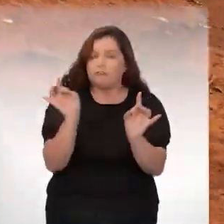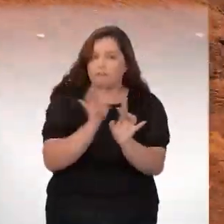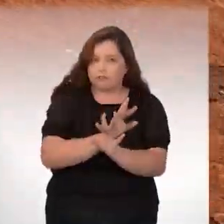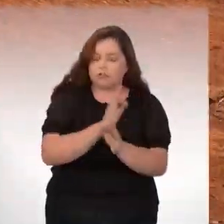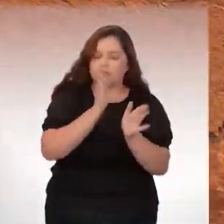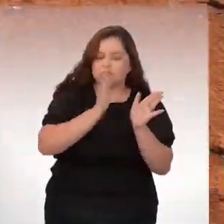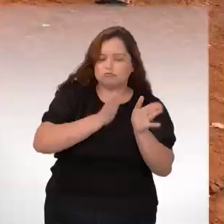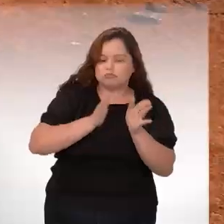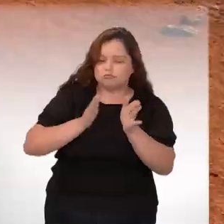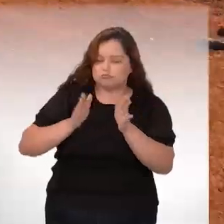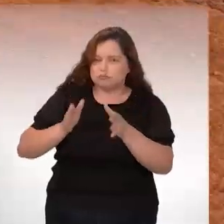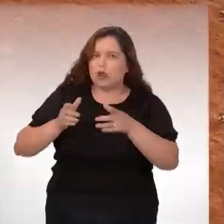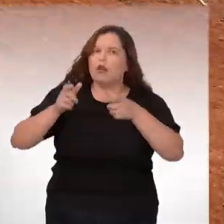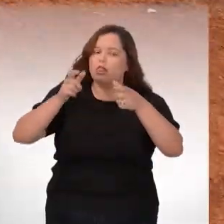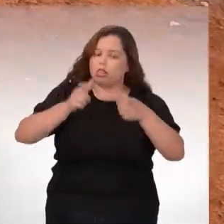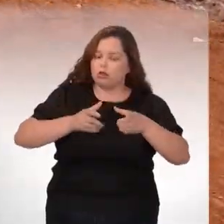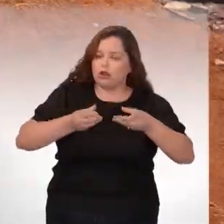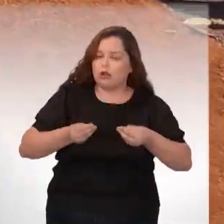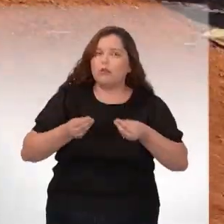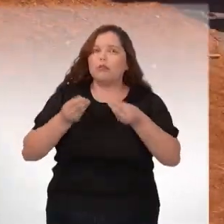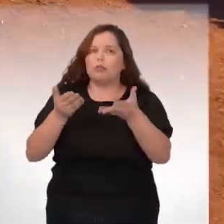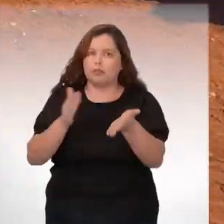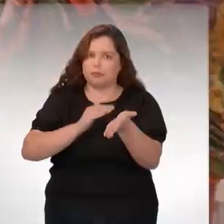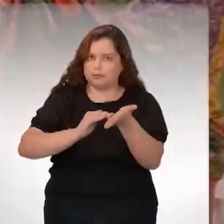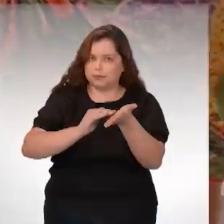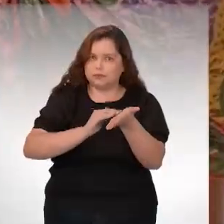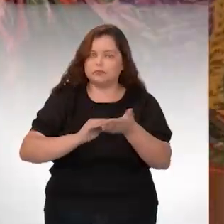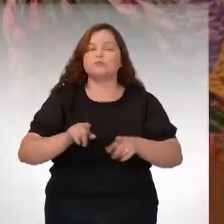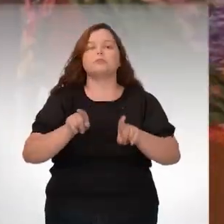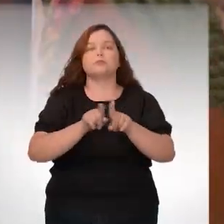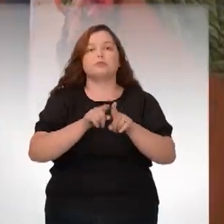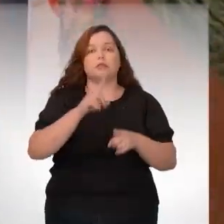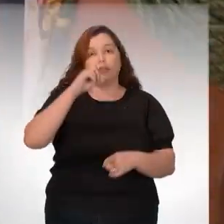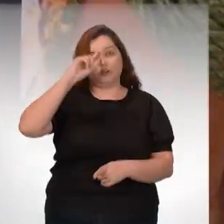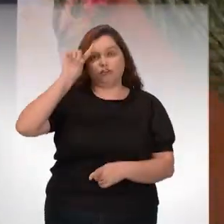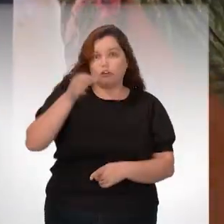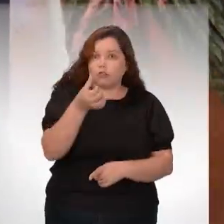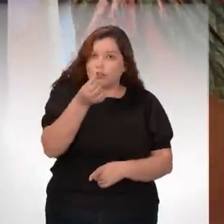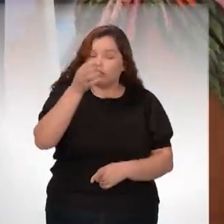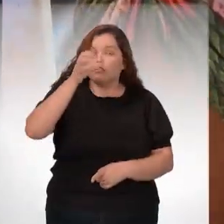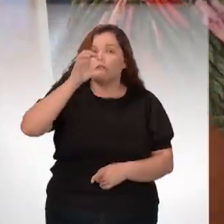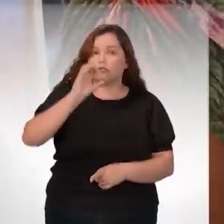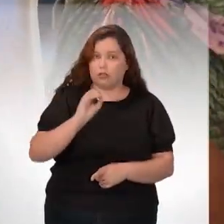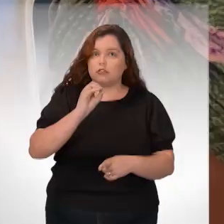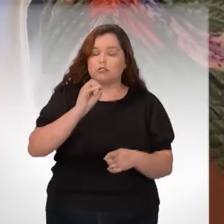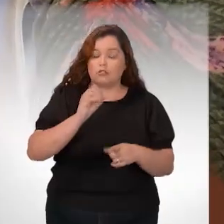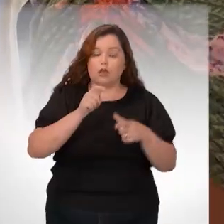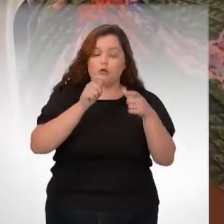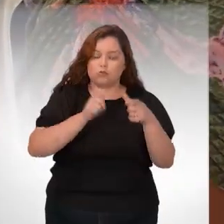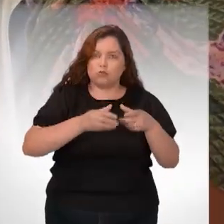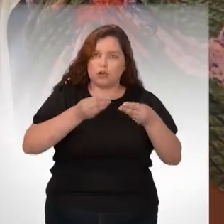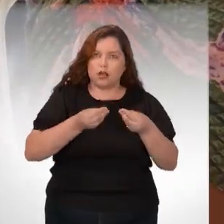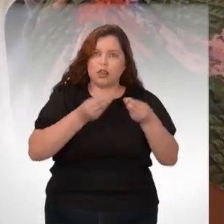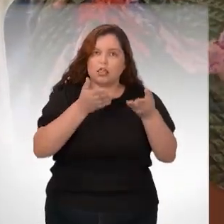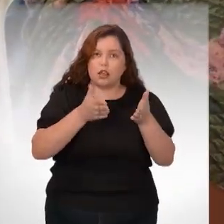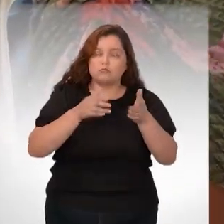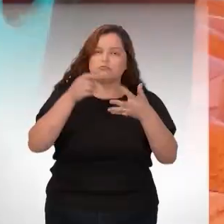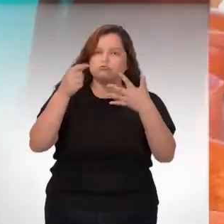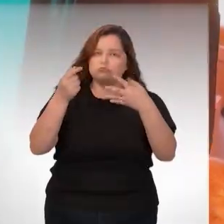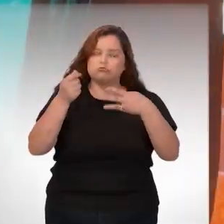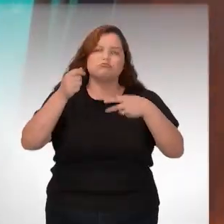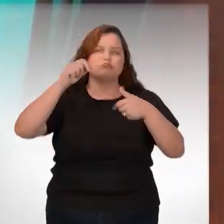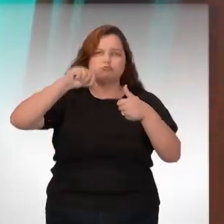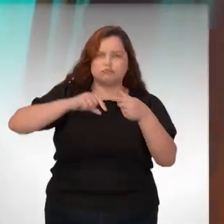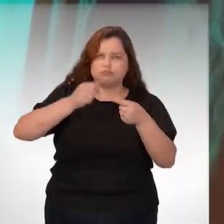de parcelamento das áreas destinadas às famílias ciganas, tinha 60 dias para destinar esses lotes aos ciganos de baixa renda